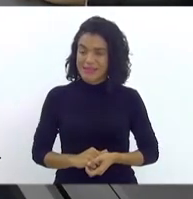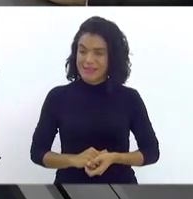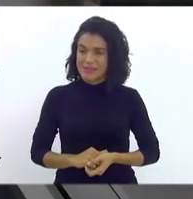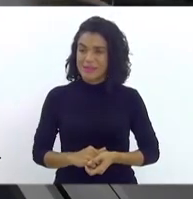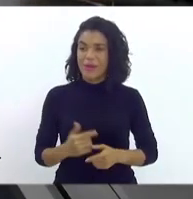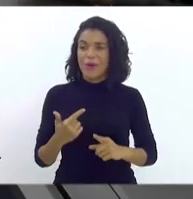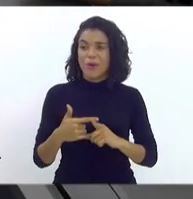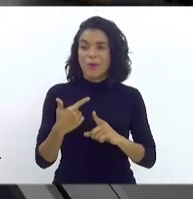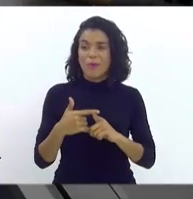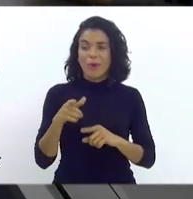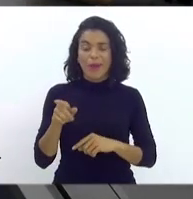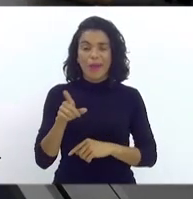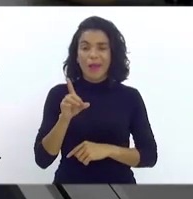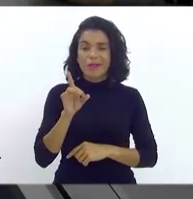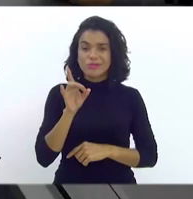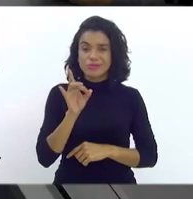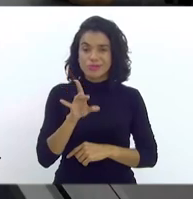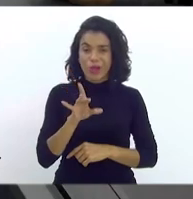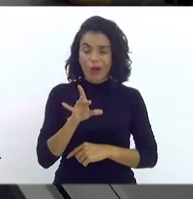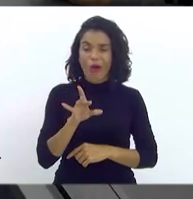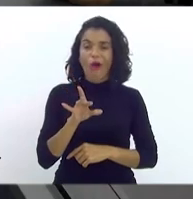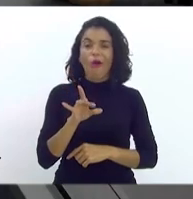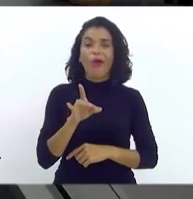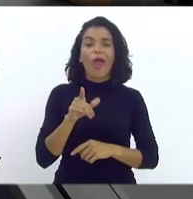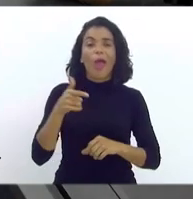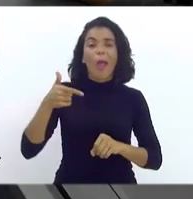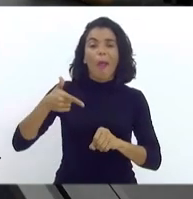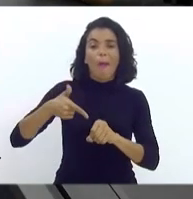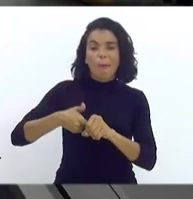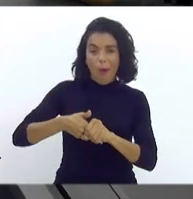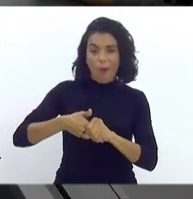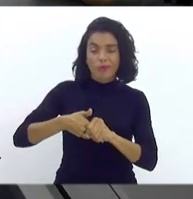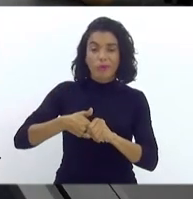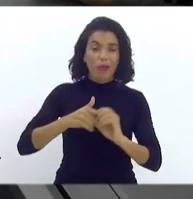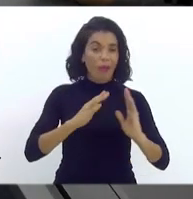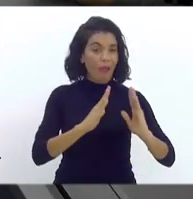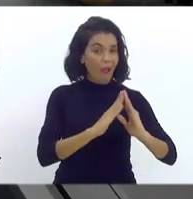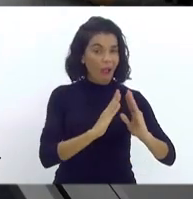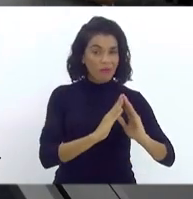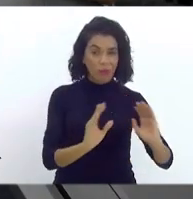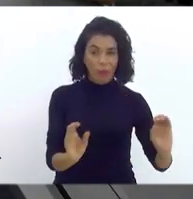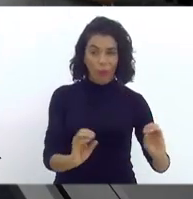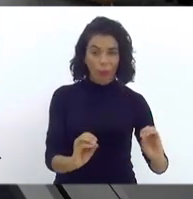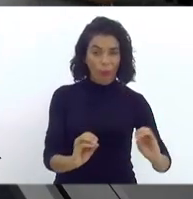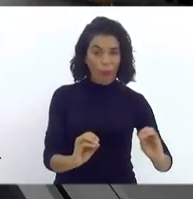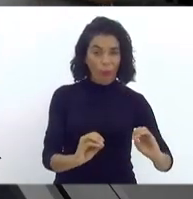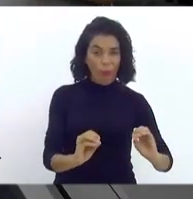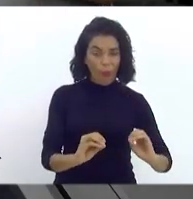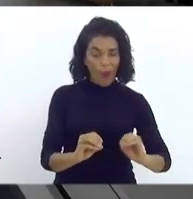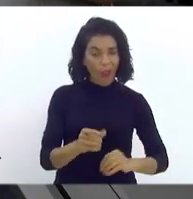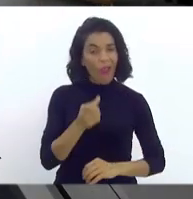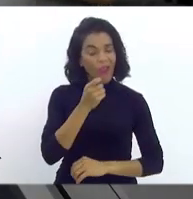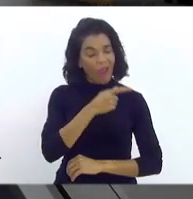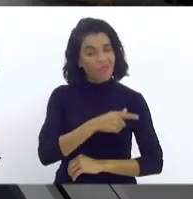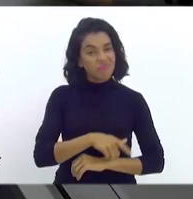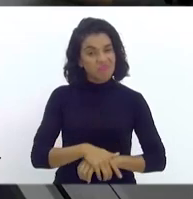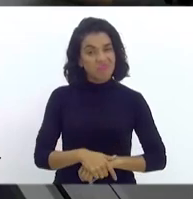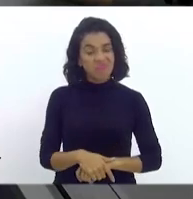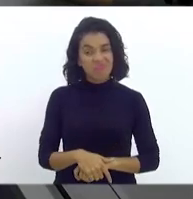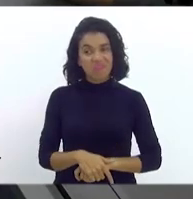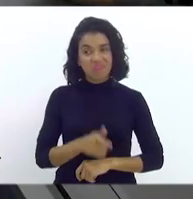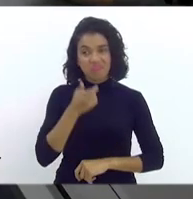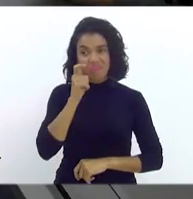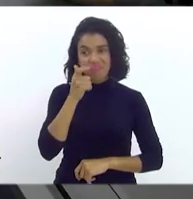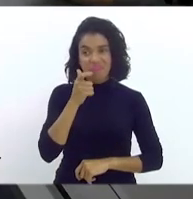só influencia quando é para posto de gasolina, quando é para residência. Exatamente, ela não, exatamente. Não é? Ele assumiu o posto de gasolina, ele